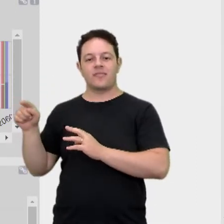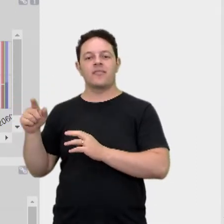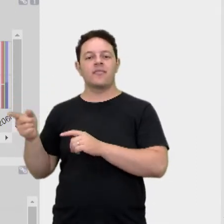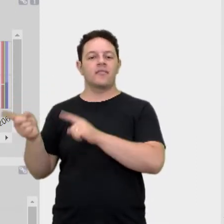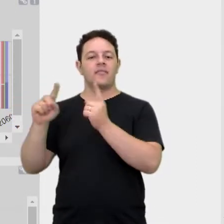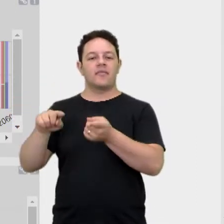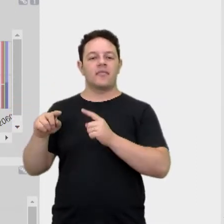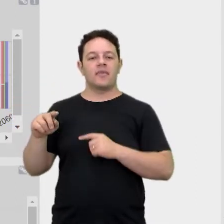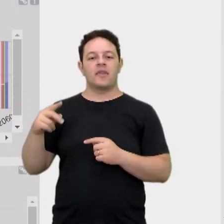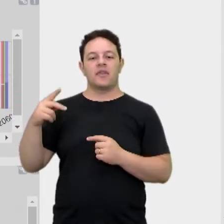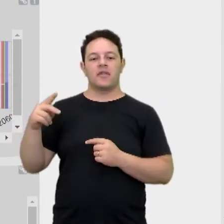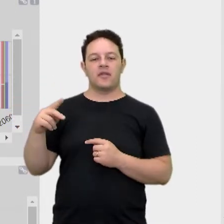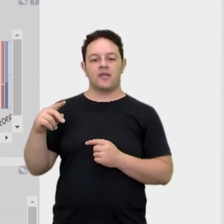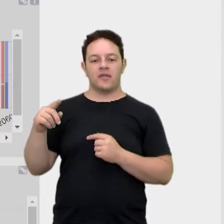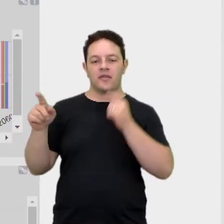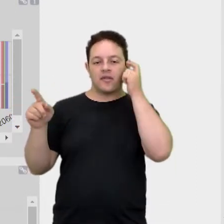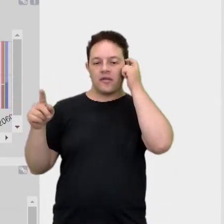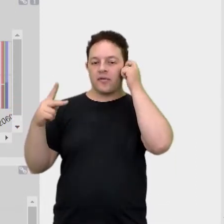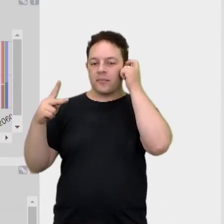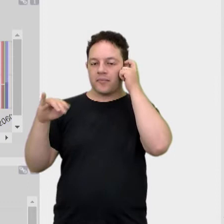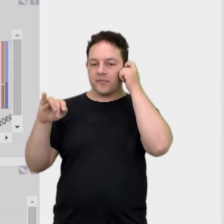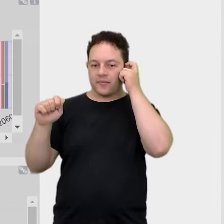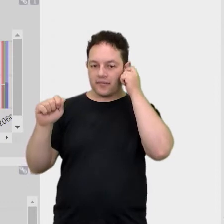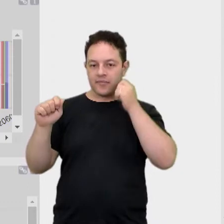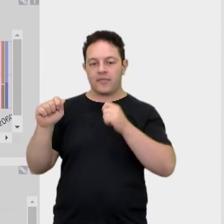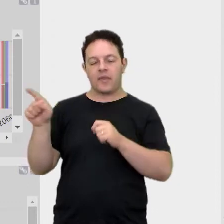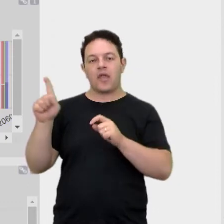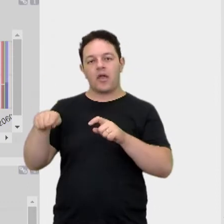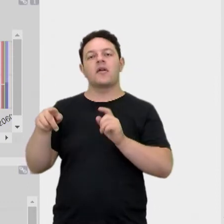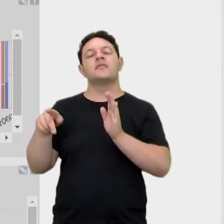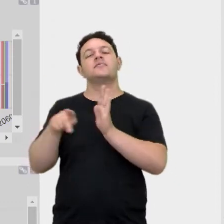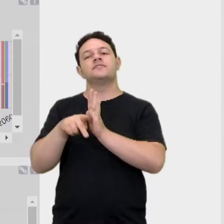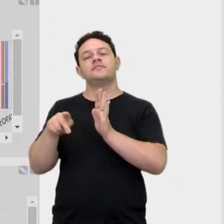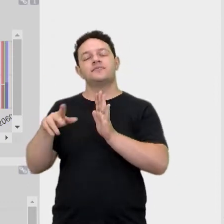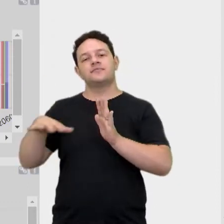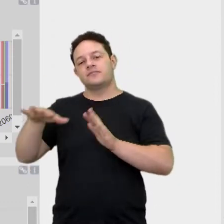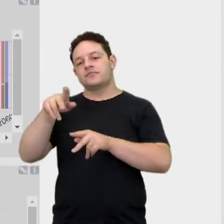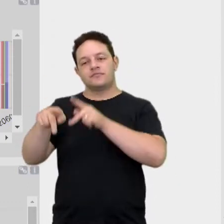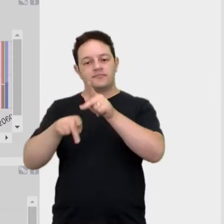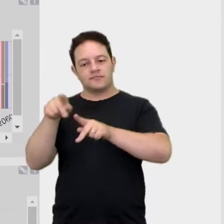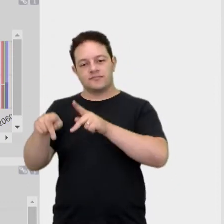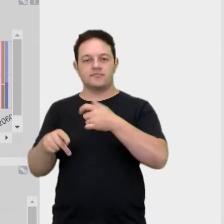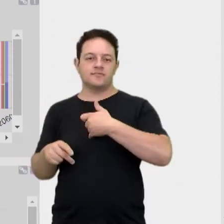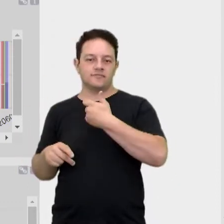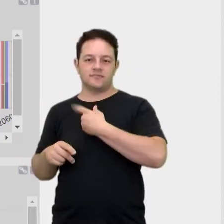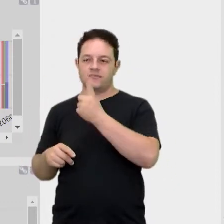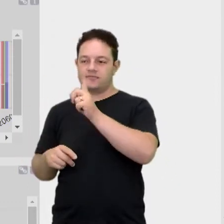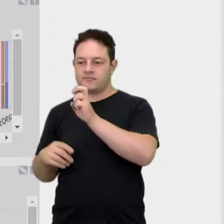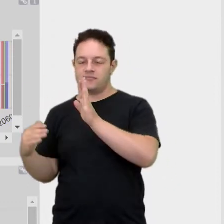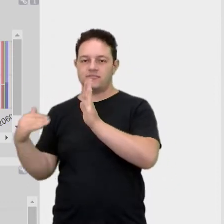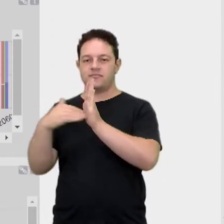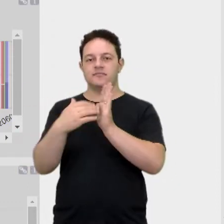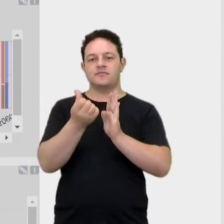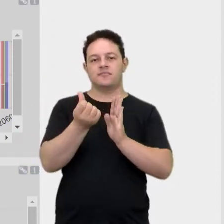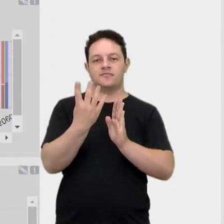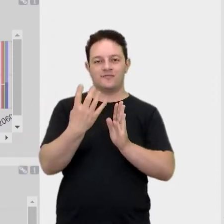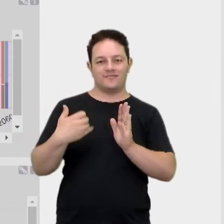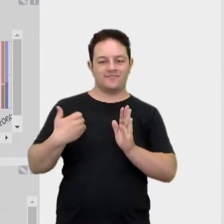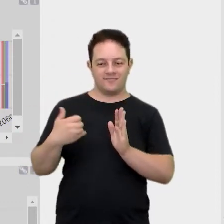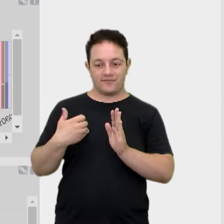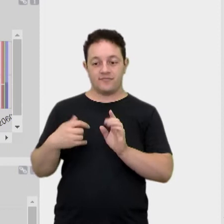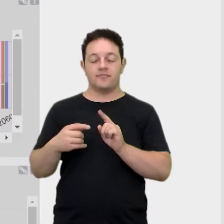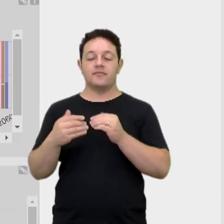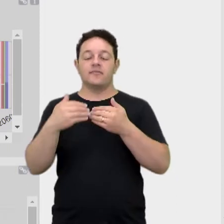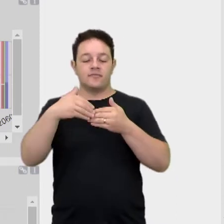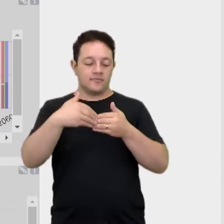é a população que ela é ativa, né, para o trabalho, que vai de 15 a 64 anos. E a partir dos